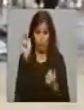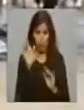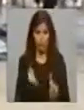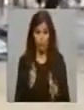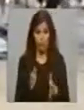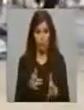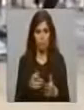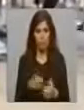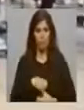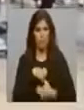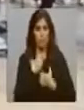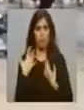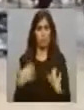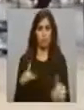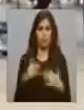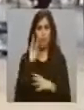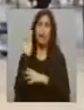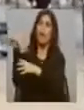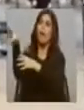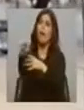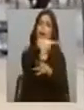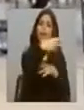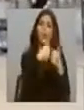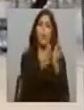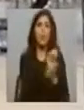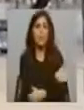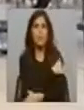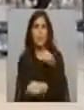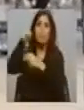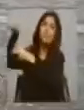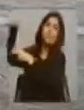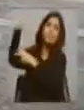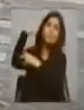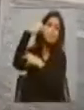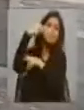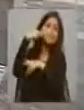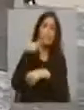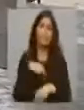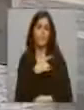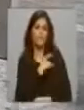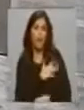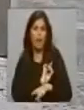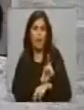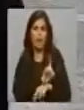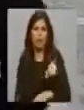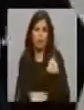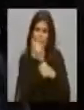and it was a so strong emotion to see all the city from there. I'm already felt in love with this city.